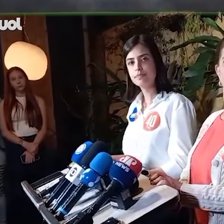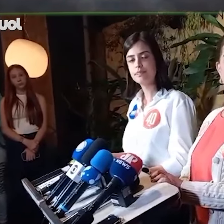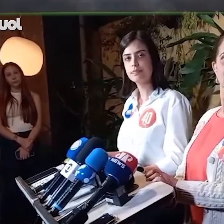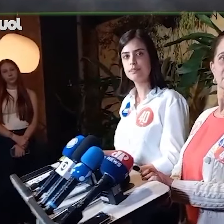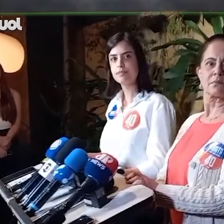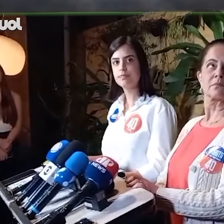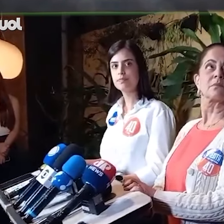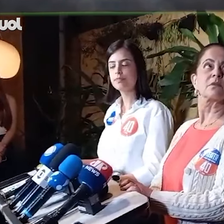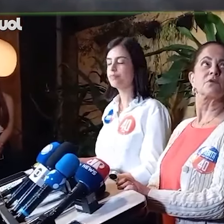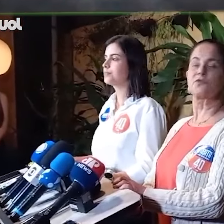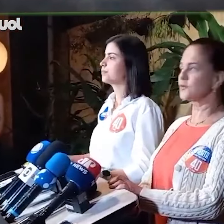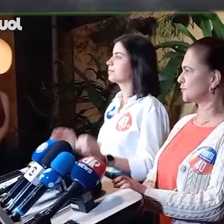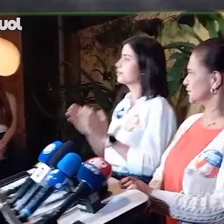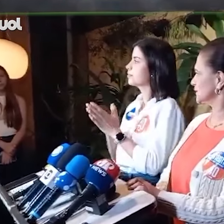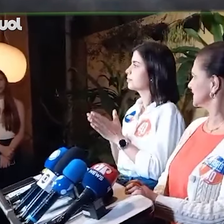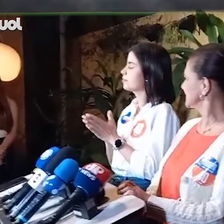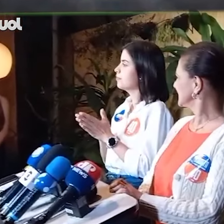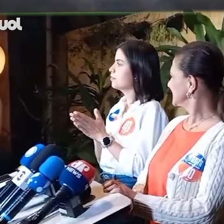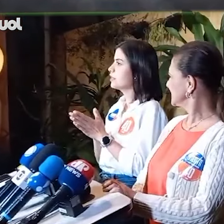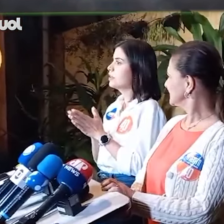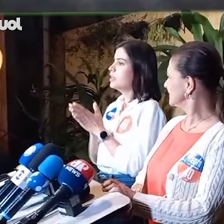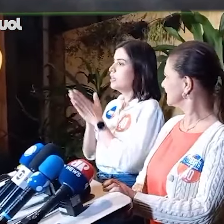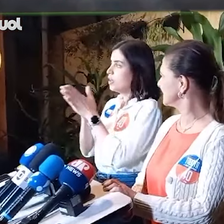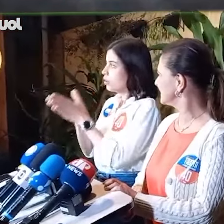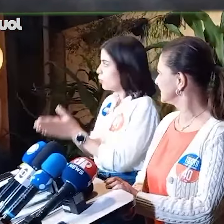bem! Muito bem!